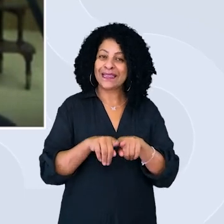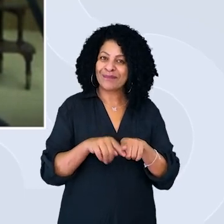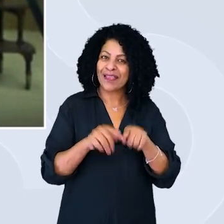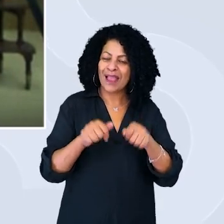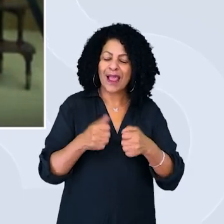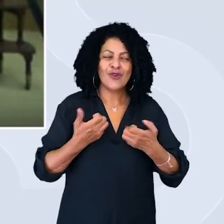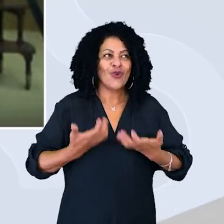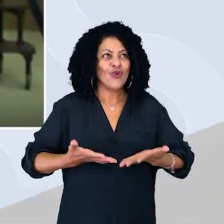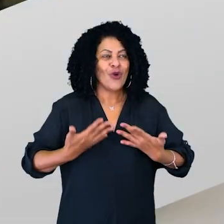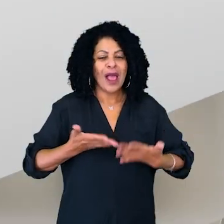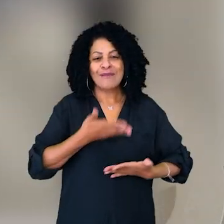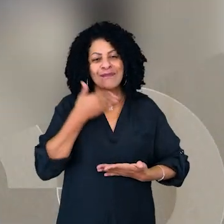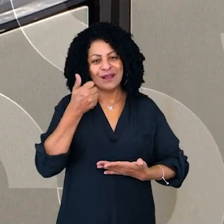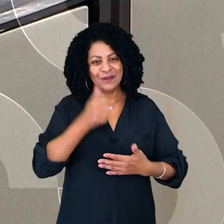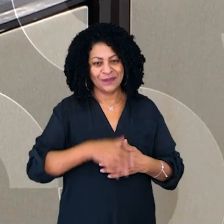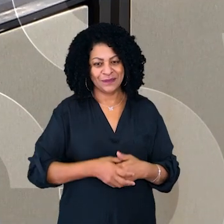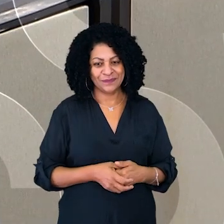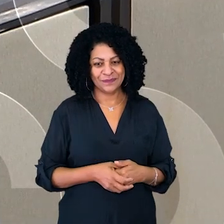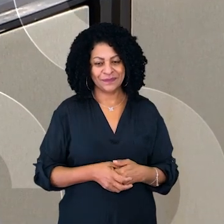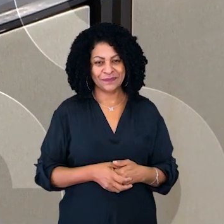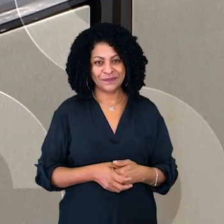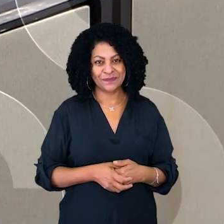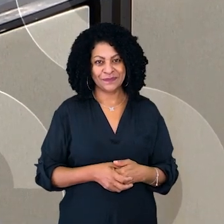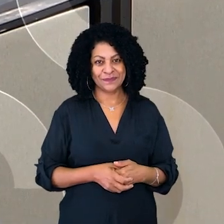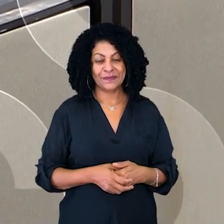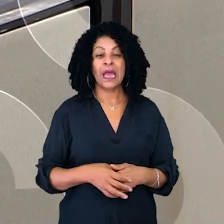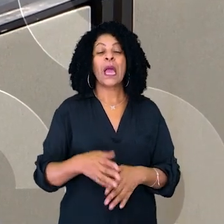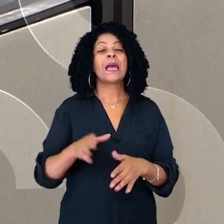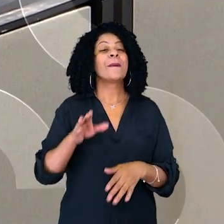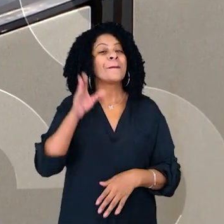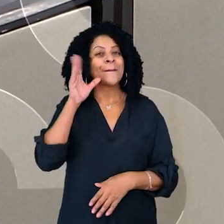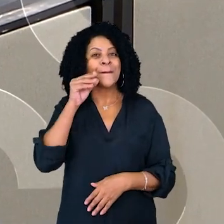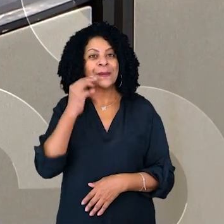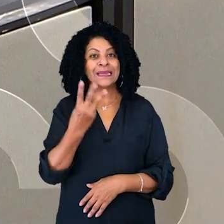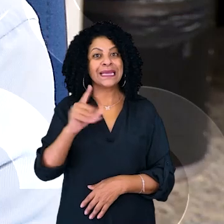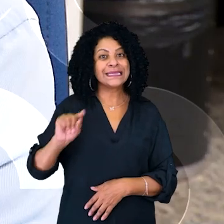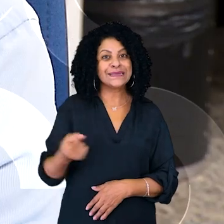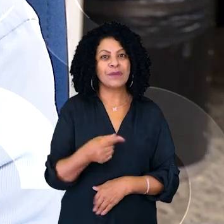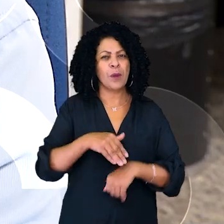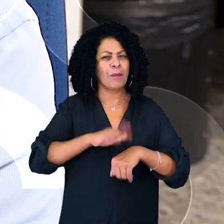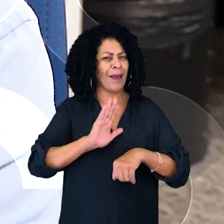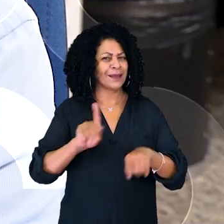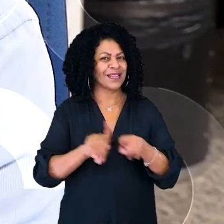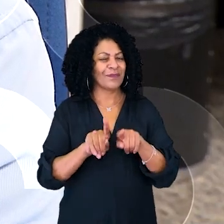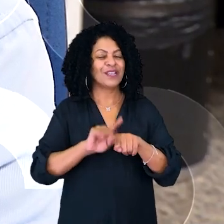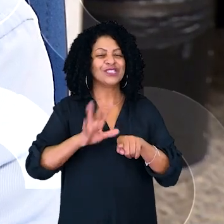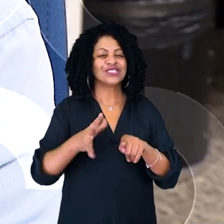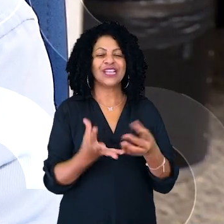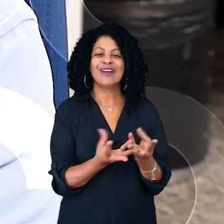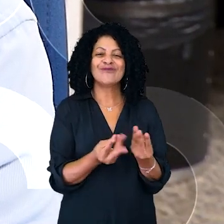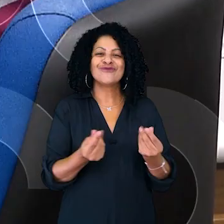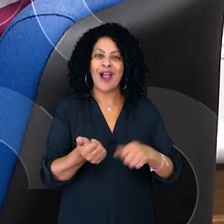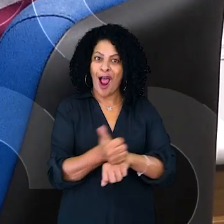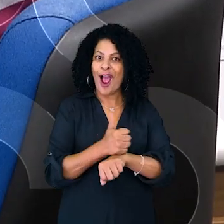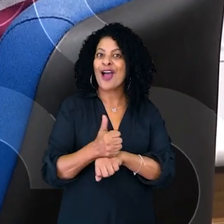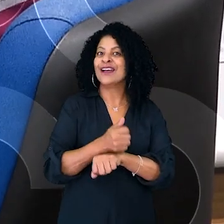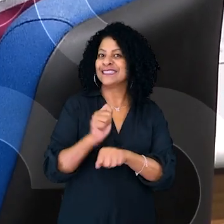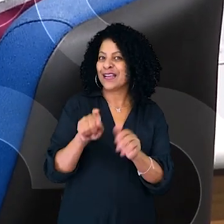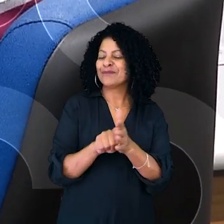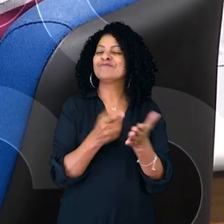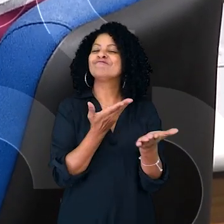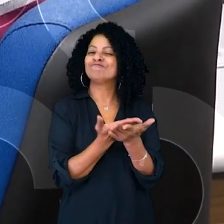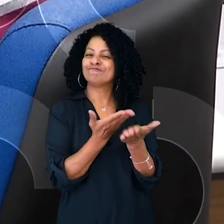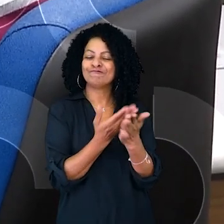tornar essa missão mais leve. Mais de 3 mil servidores e servidoras do TST já se qualificaram com o apoio da